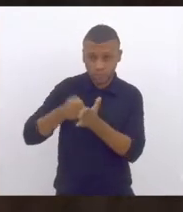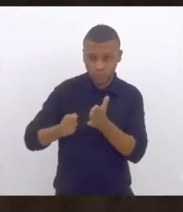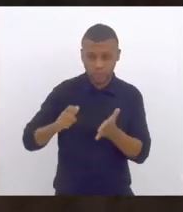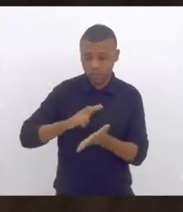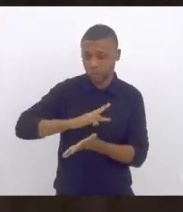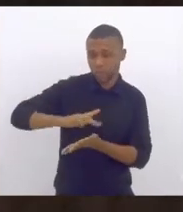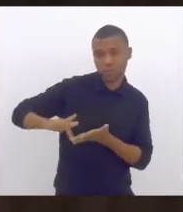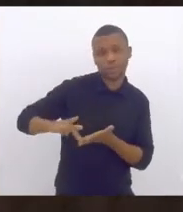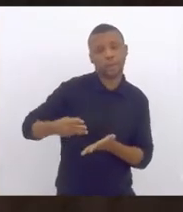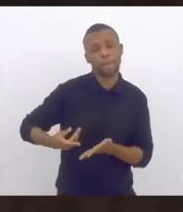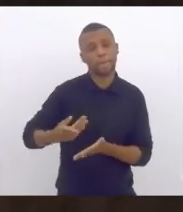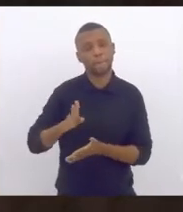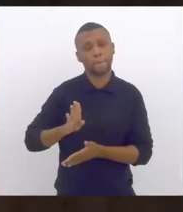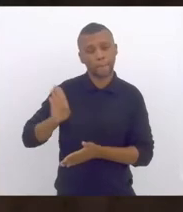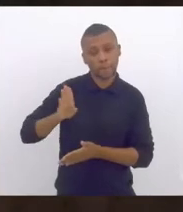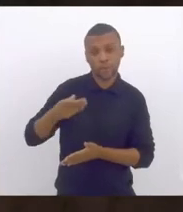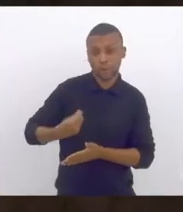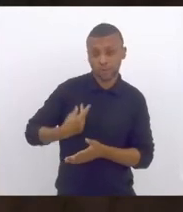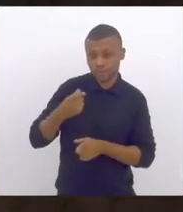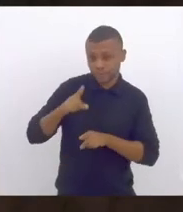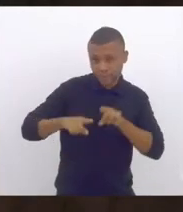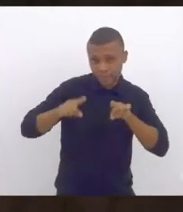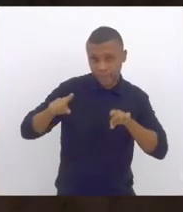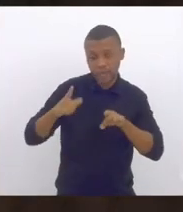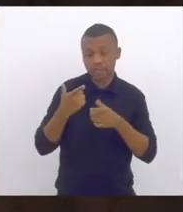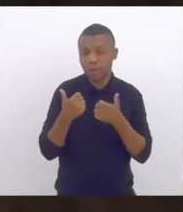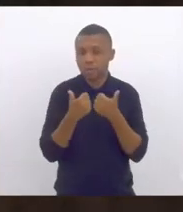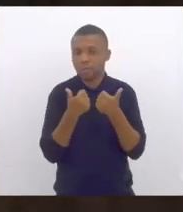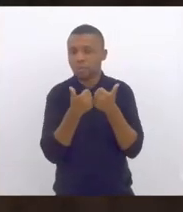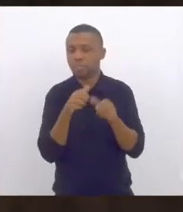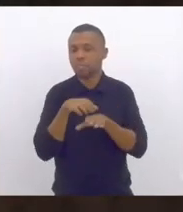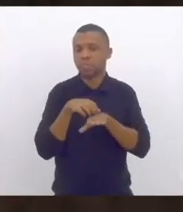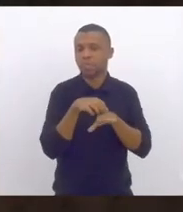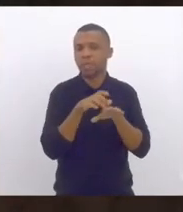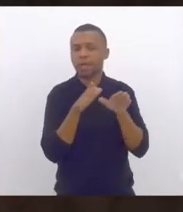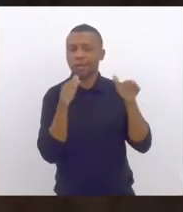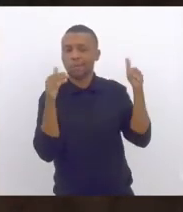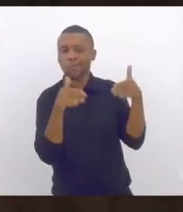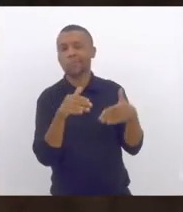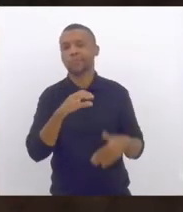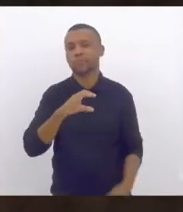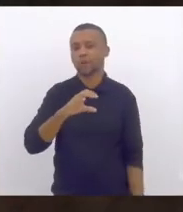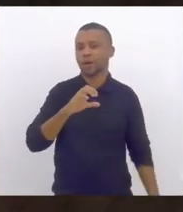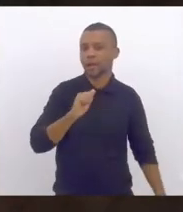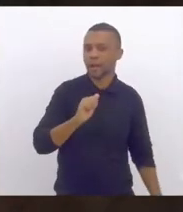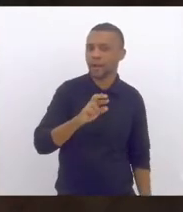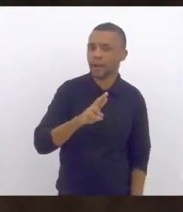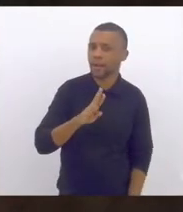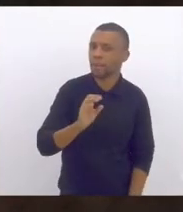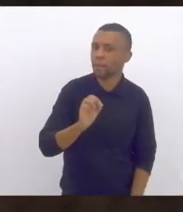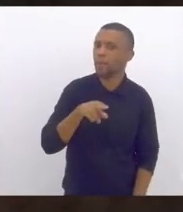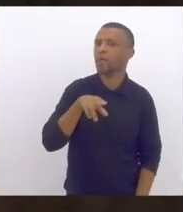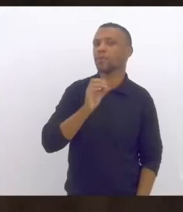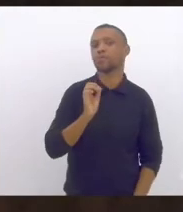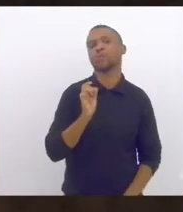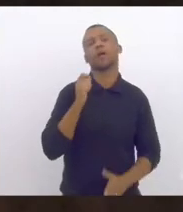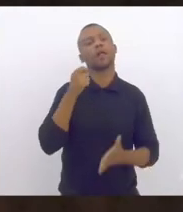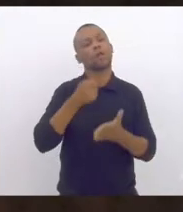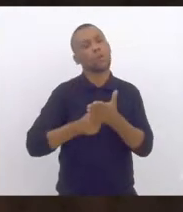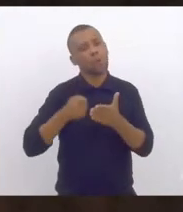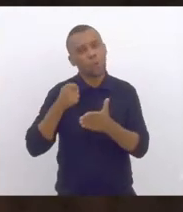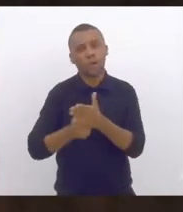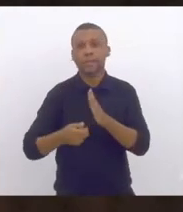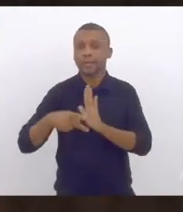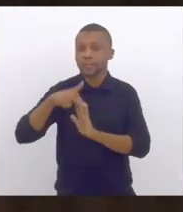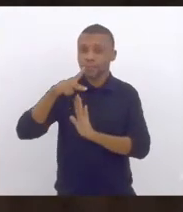sendo respeitada, para que os nossos transportes não sejam mais baseados no carbono. É muita luta e esse projeto da deputada